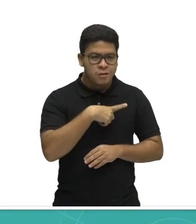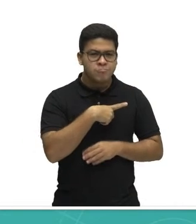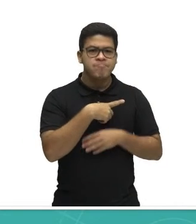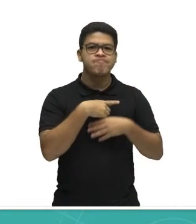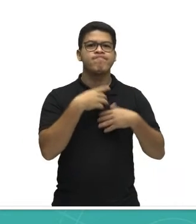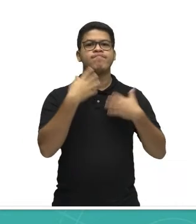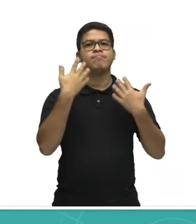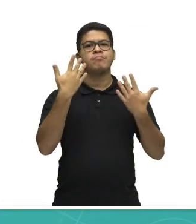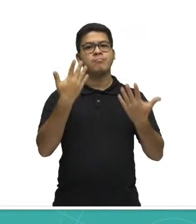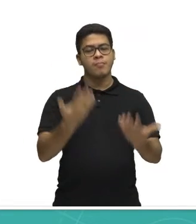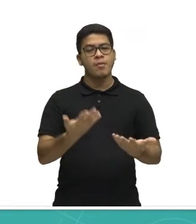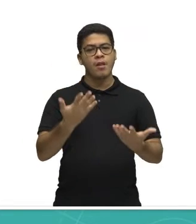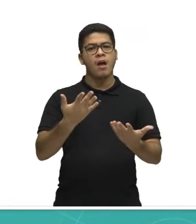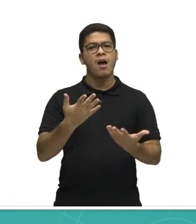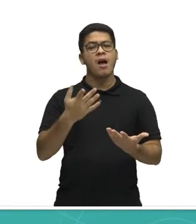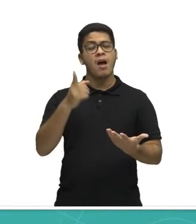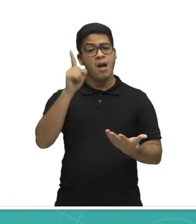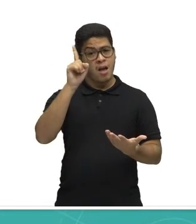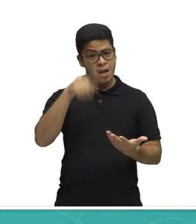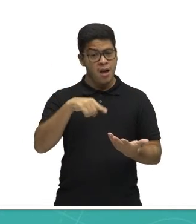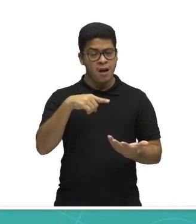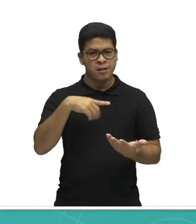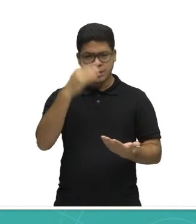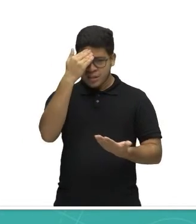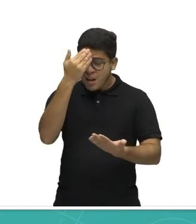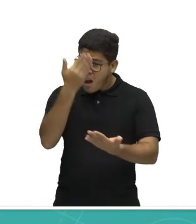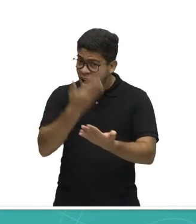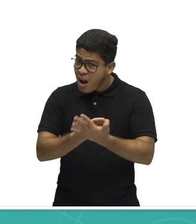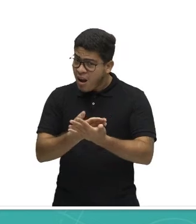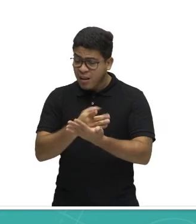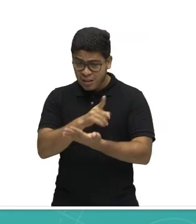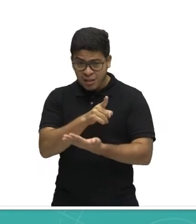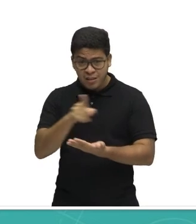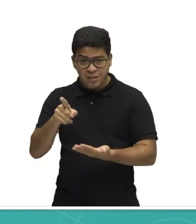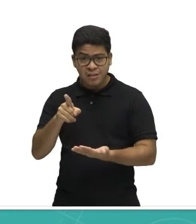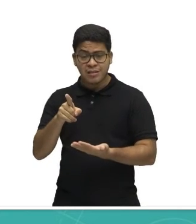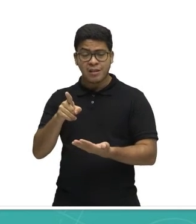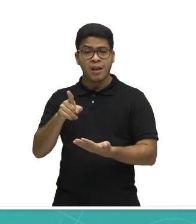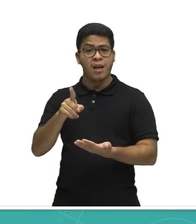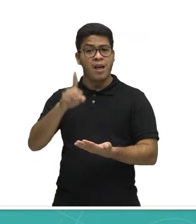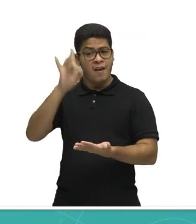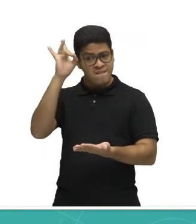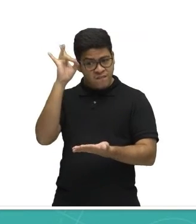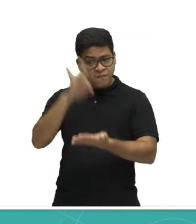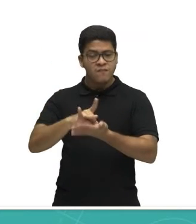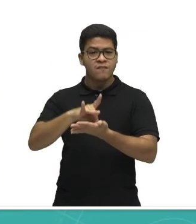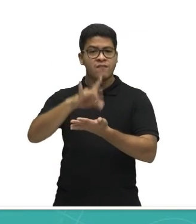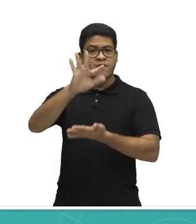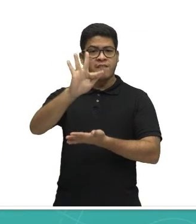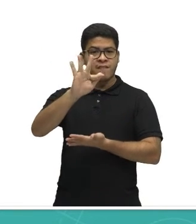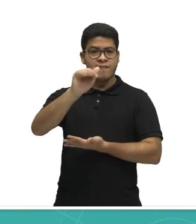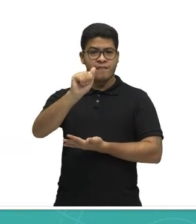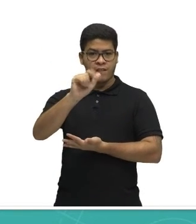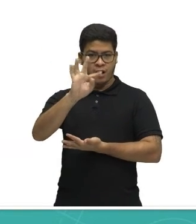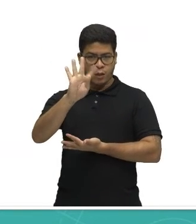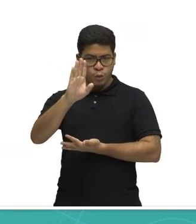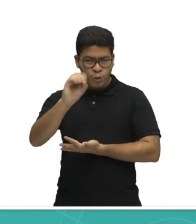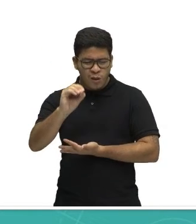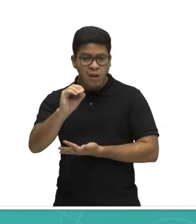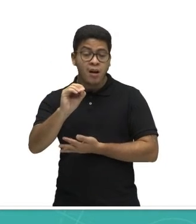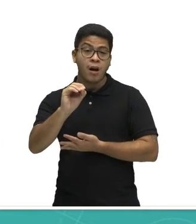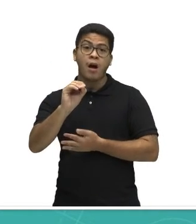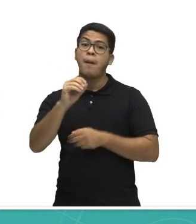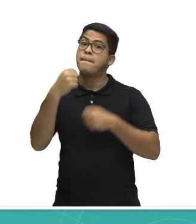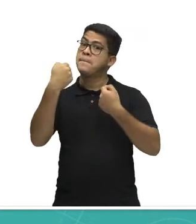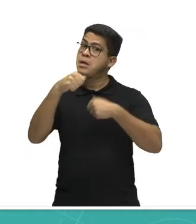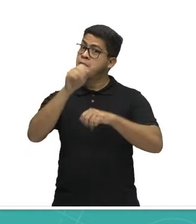porque essa superstição, se você acreditar realmente que isso vai acontecer, realmente coisa, porque a superstição,